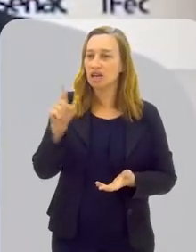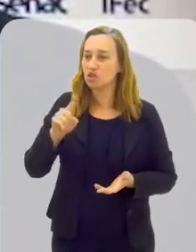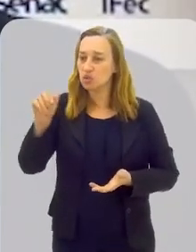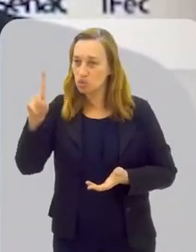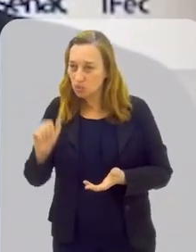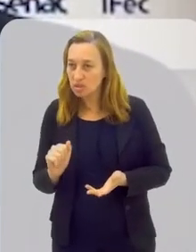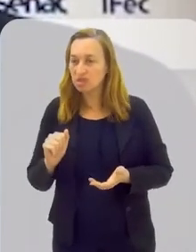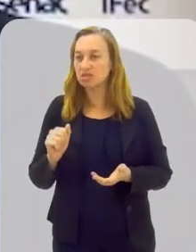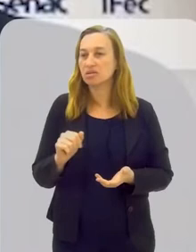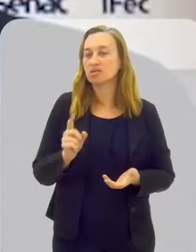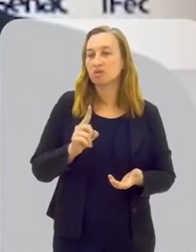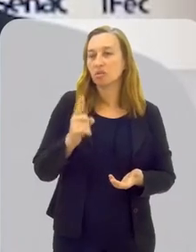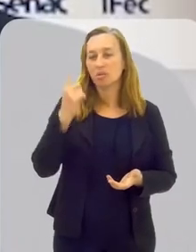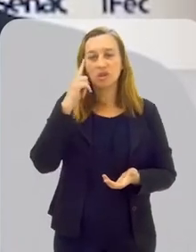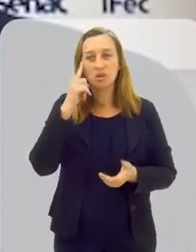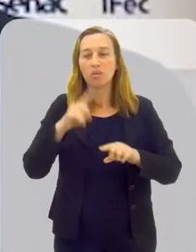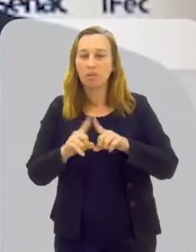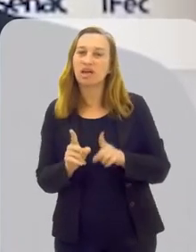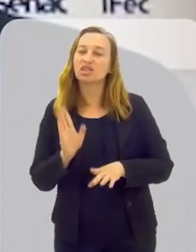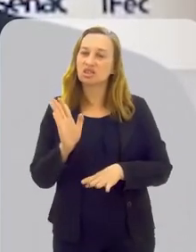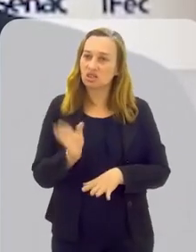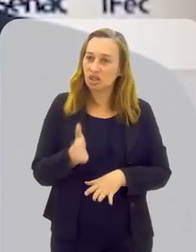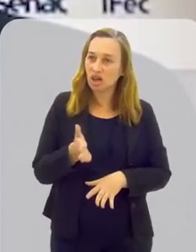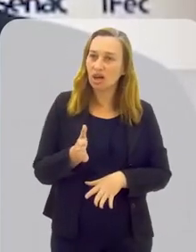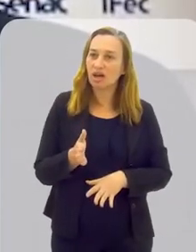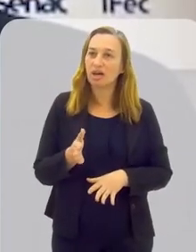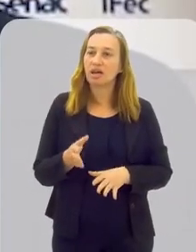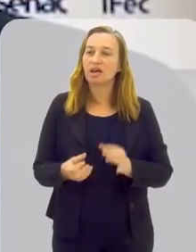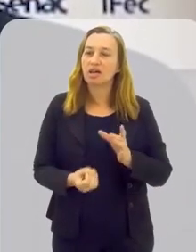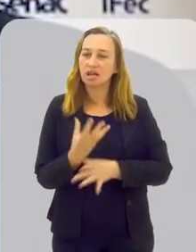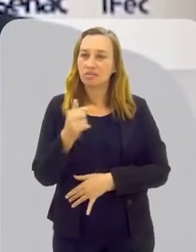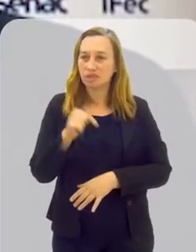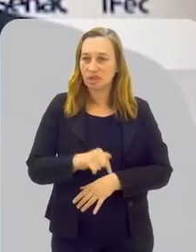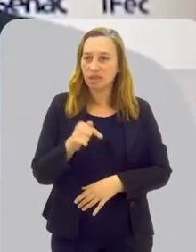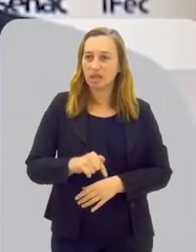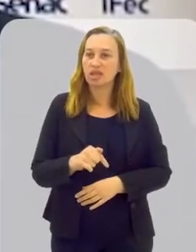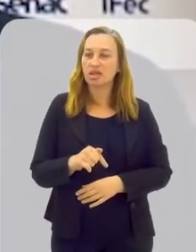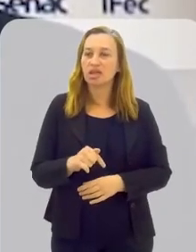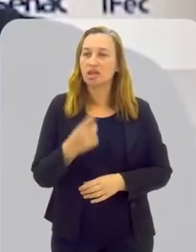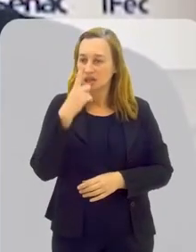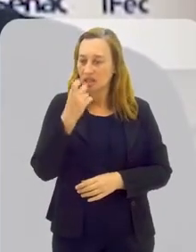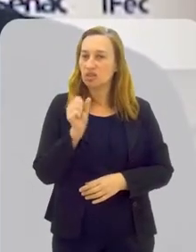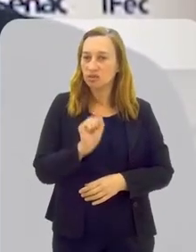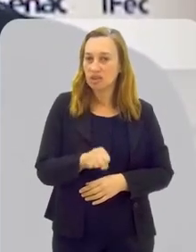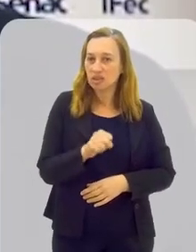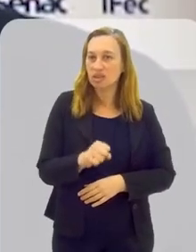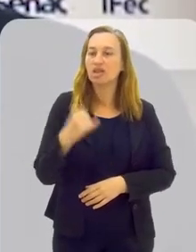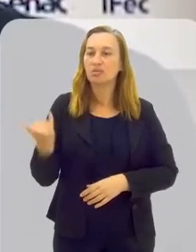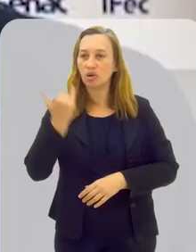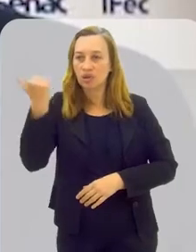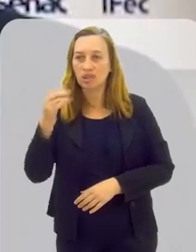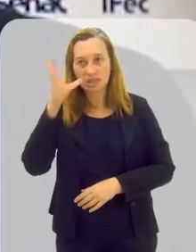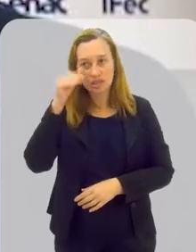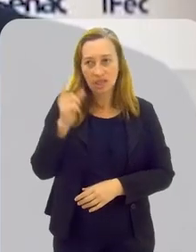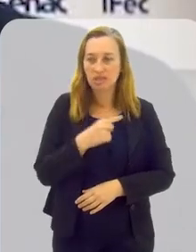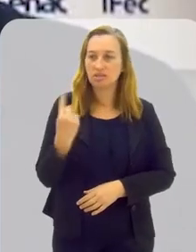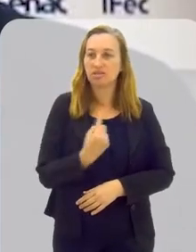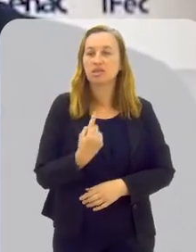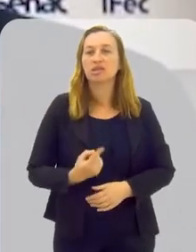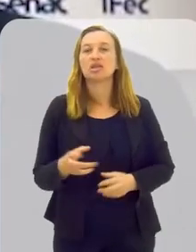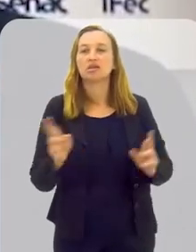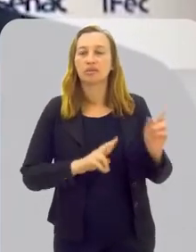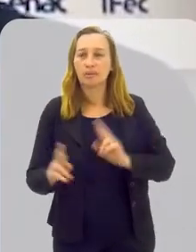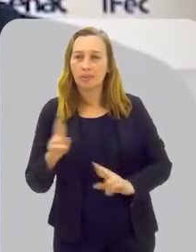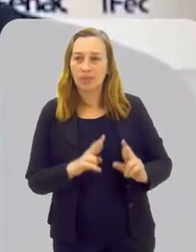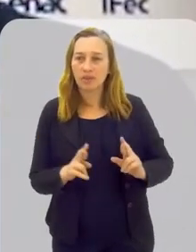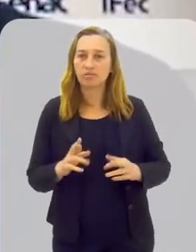casulo Frejat não pensaram nisso no maior abandonado mas nós lançamos agora que resido sim tem